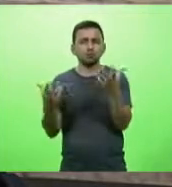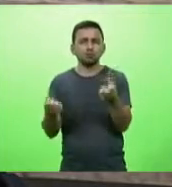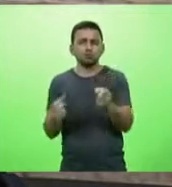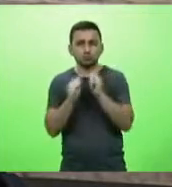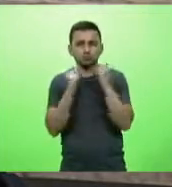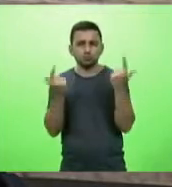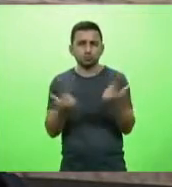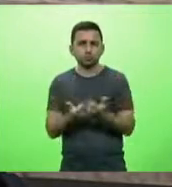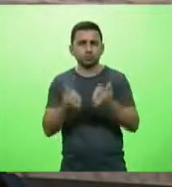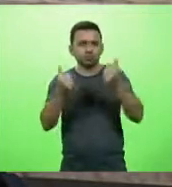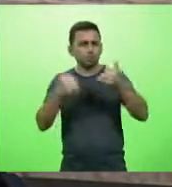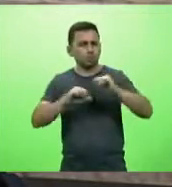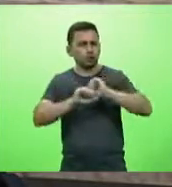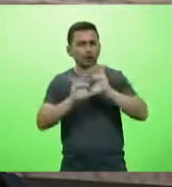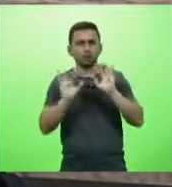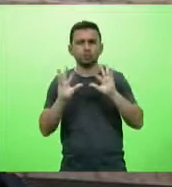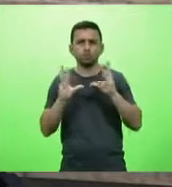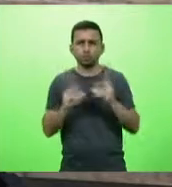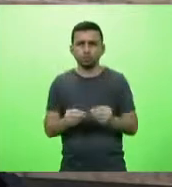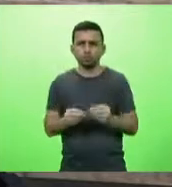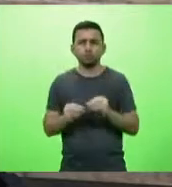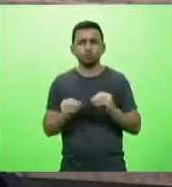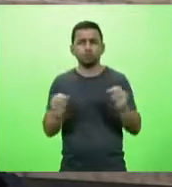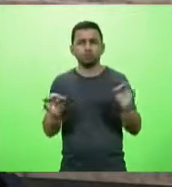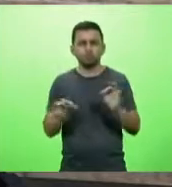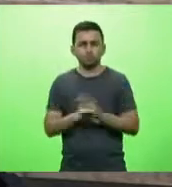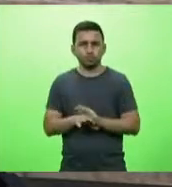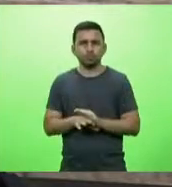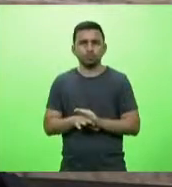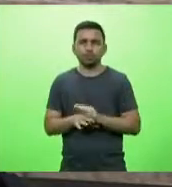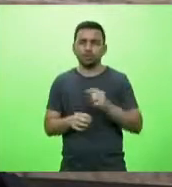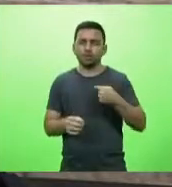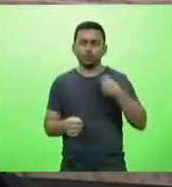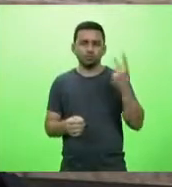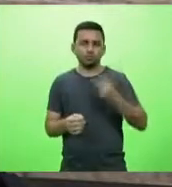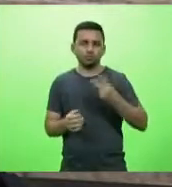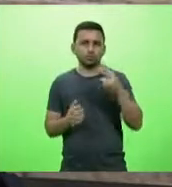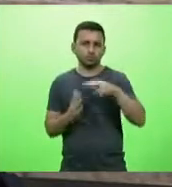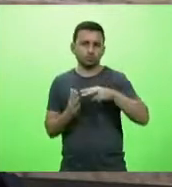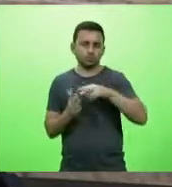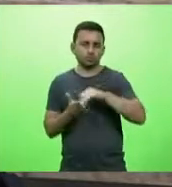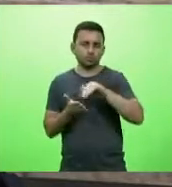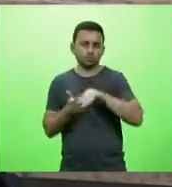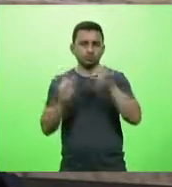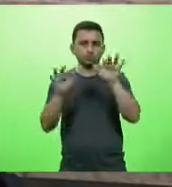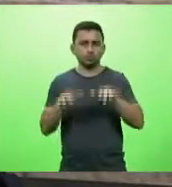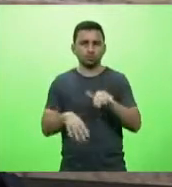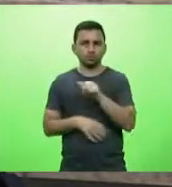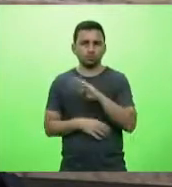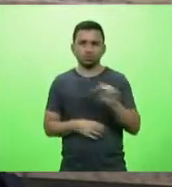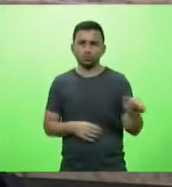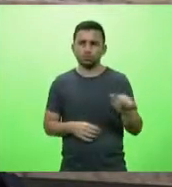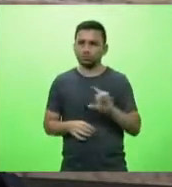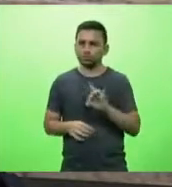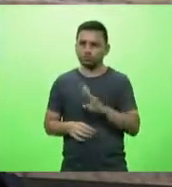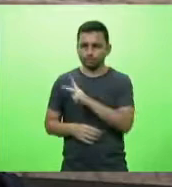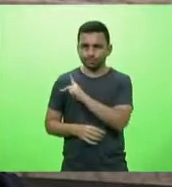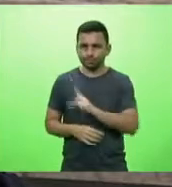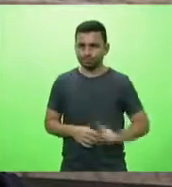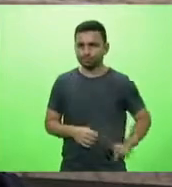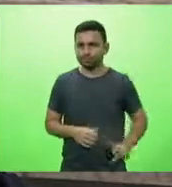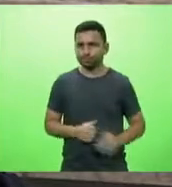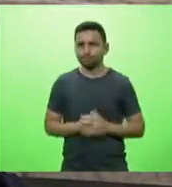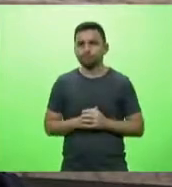prestou esclarecimentos solicitados e logo após encerrou a sessão. Para constar, o segundo secretário da lei, a presente ata. Era isso, senhor